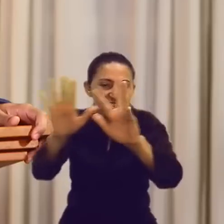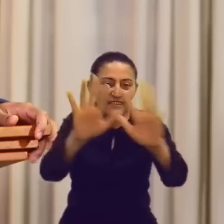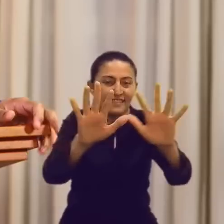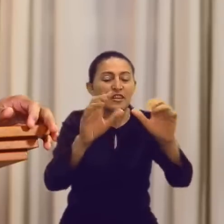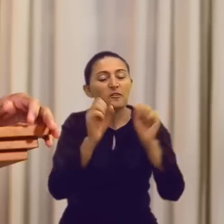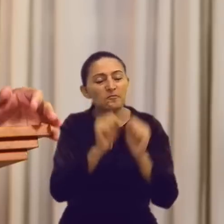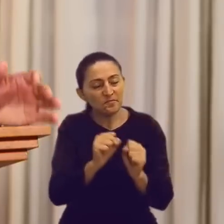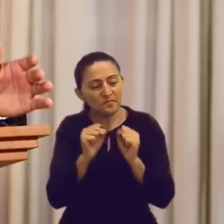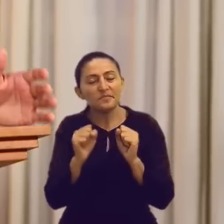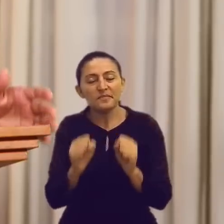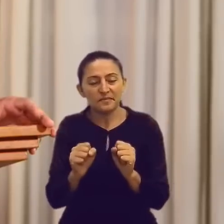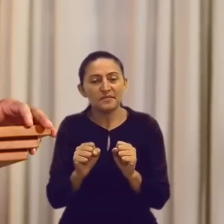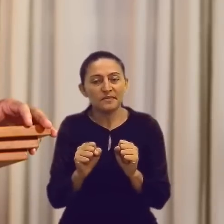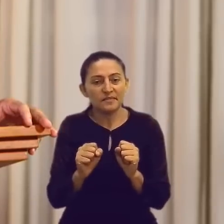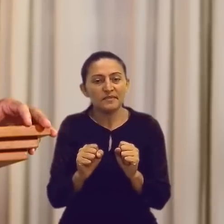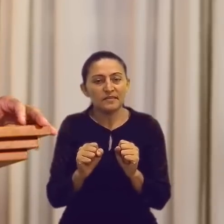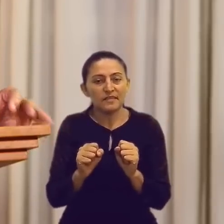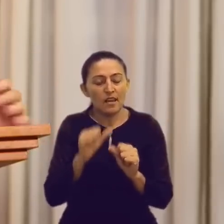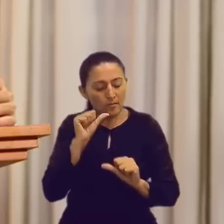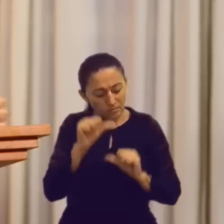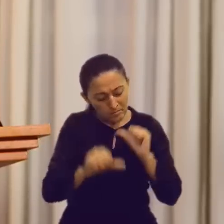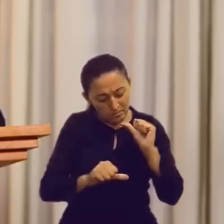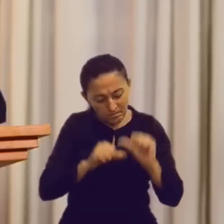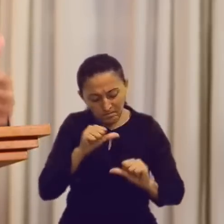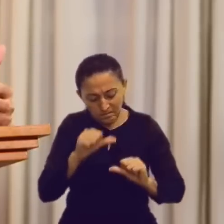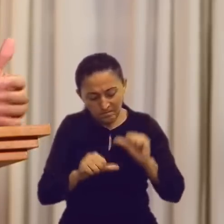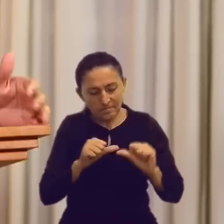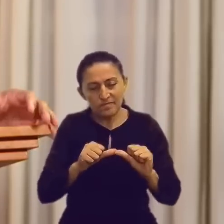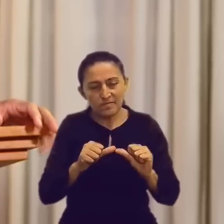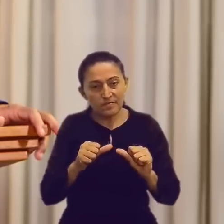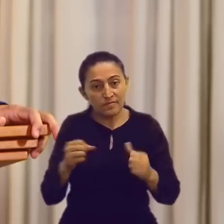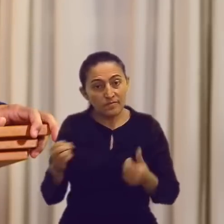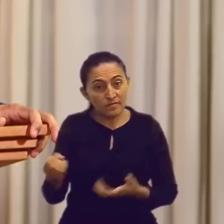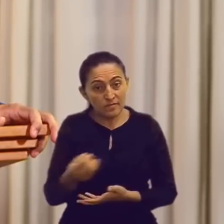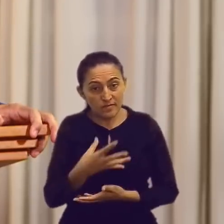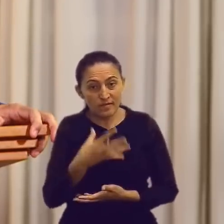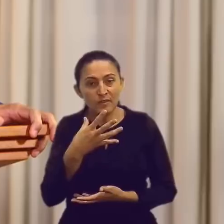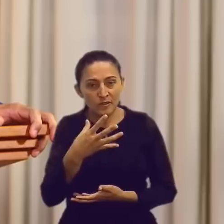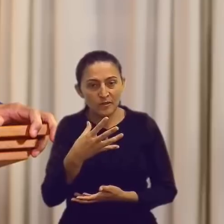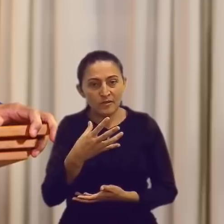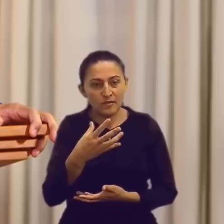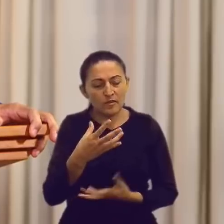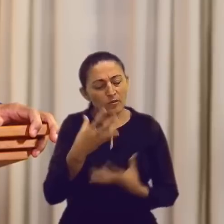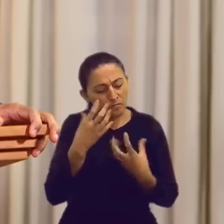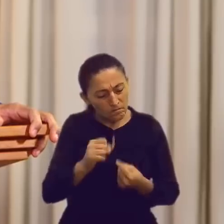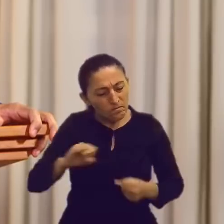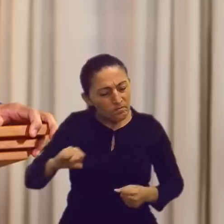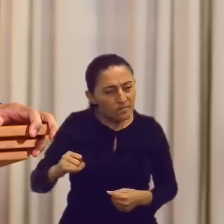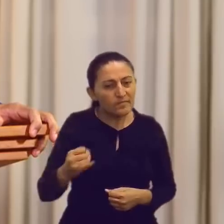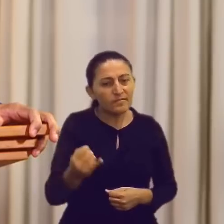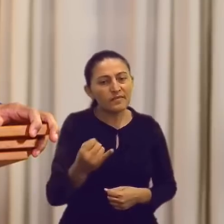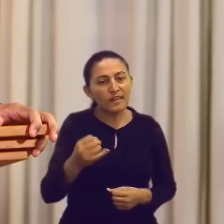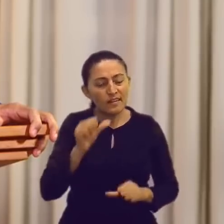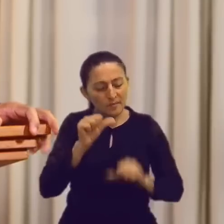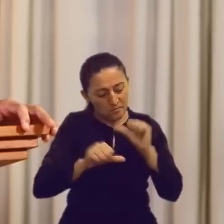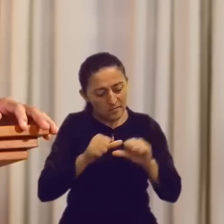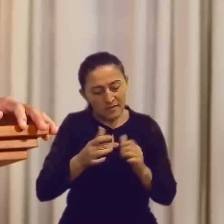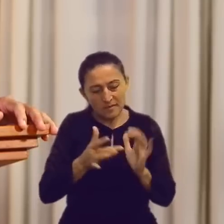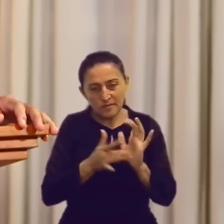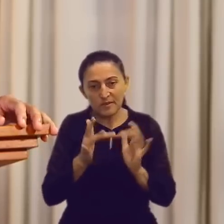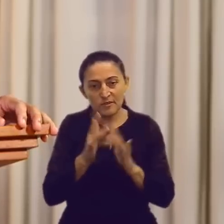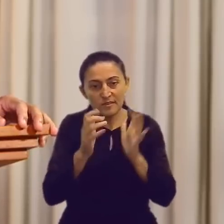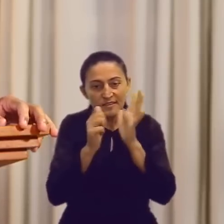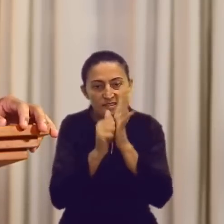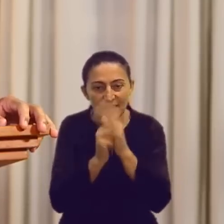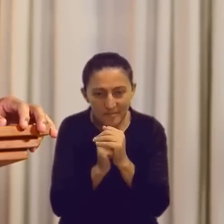possamos ser renovados. Vamos nos permitir ser restaurados por Jesus. Amém? Eu